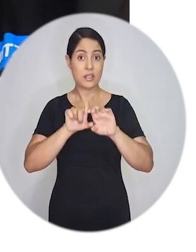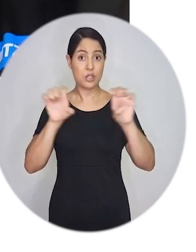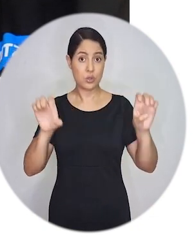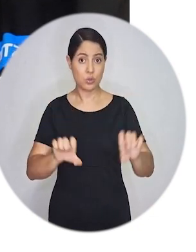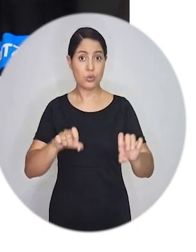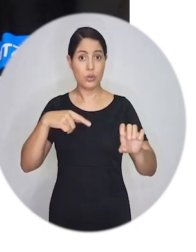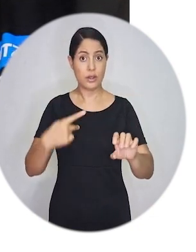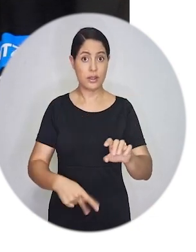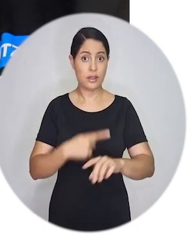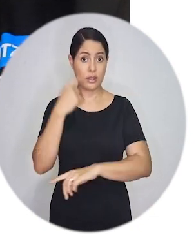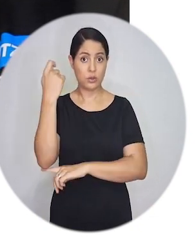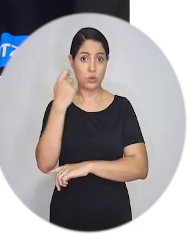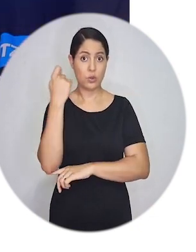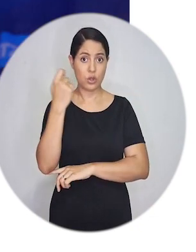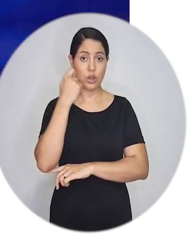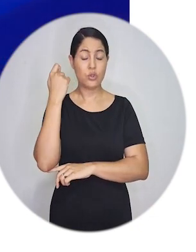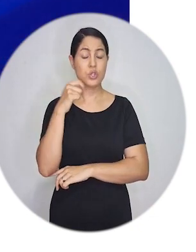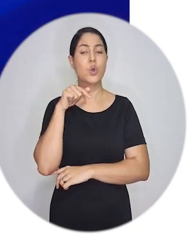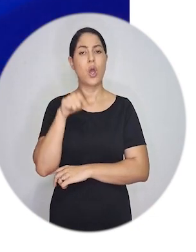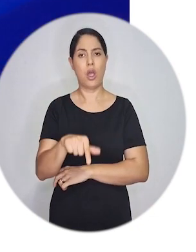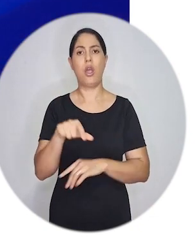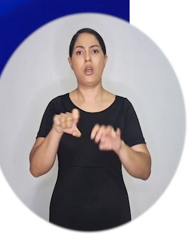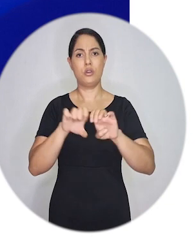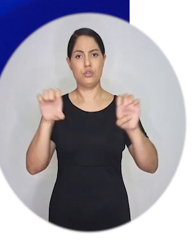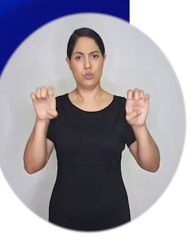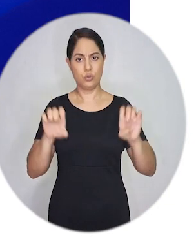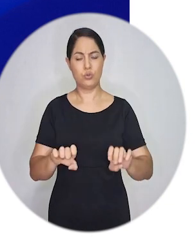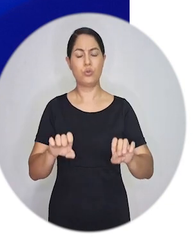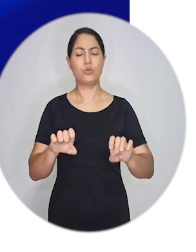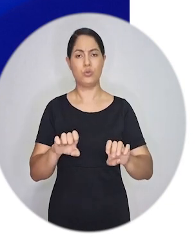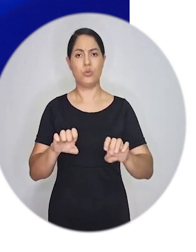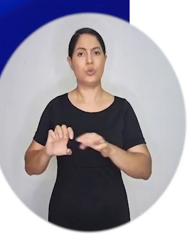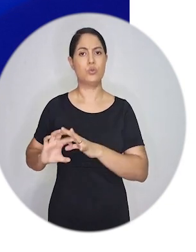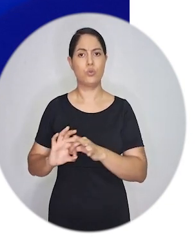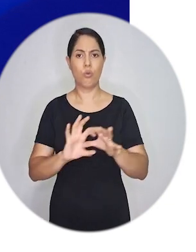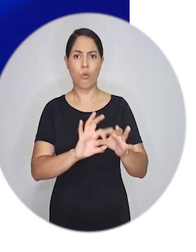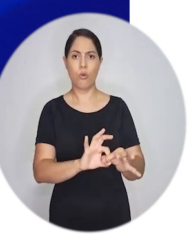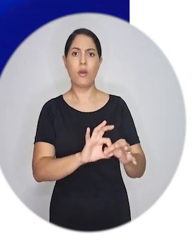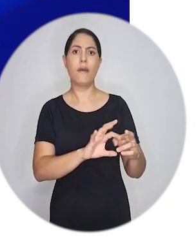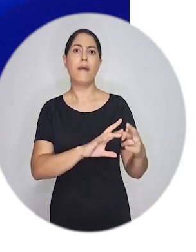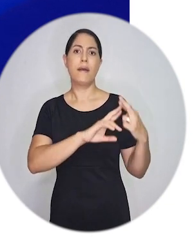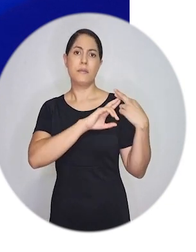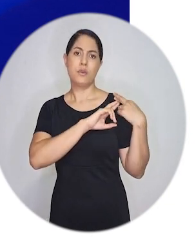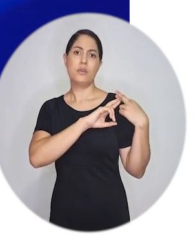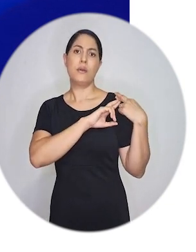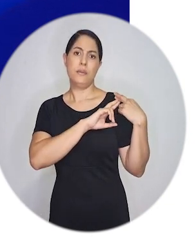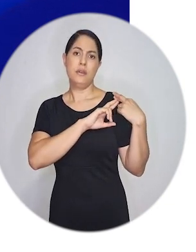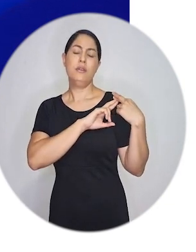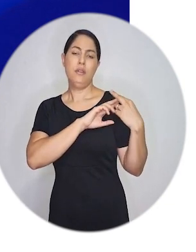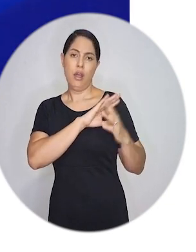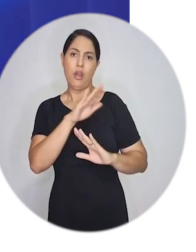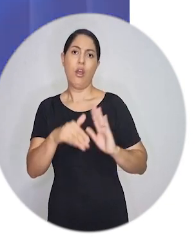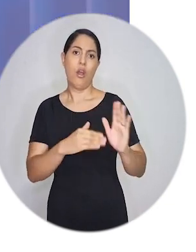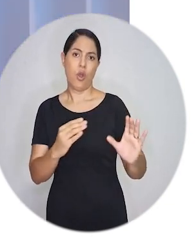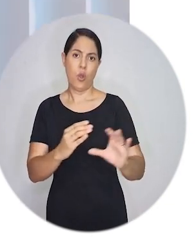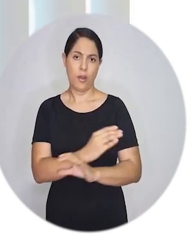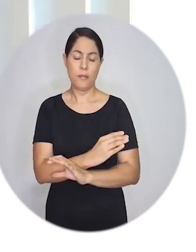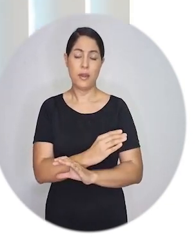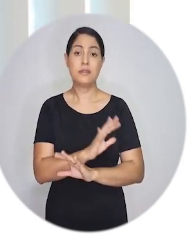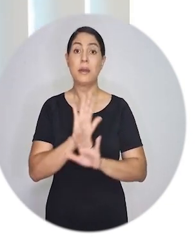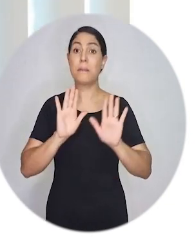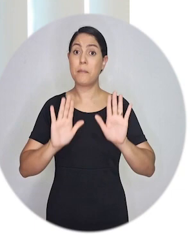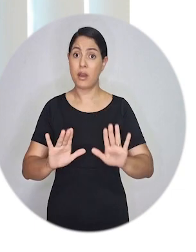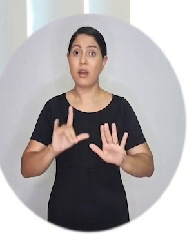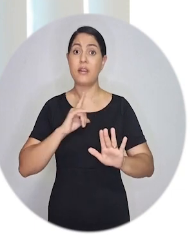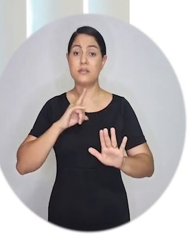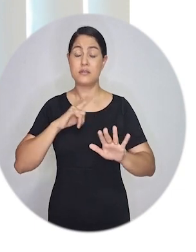a estrutura do Rio Grande do Sul tem comportado basicamente a representatividade devida. Mas a grande preocupação segue